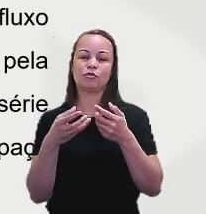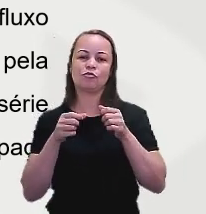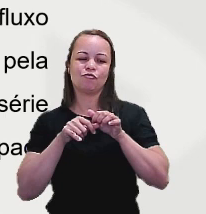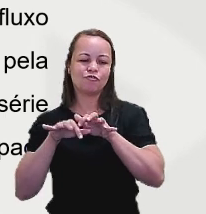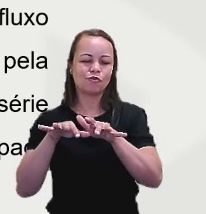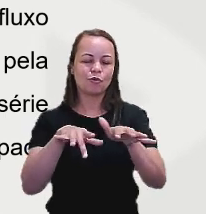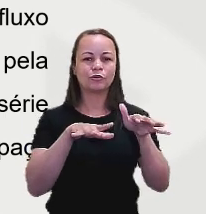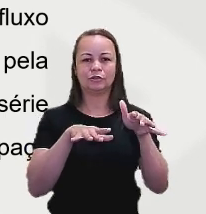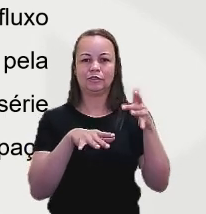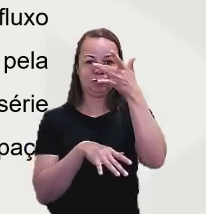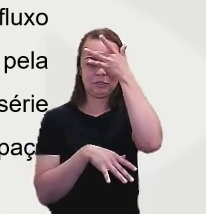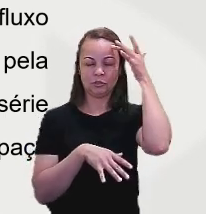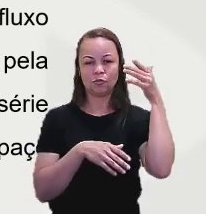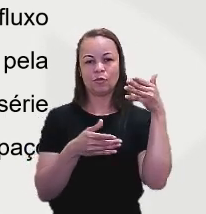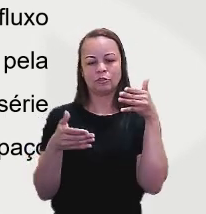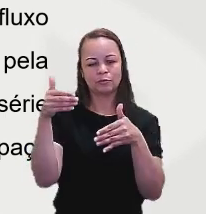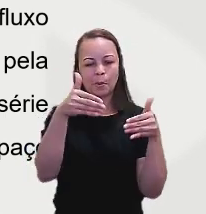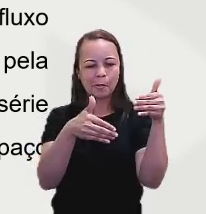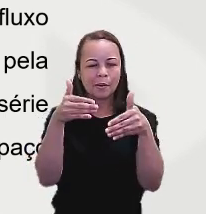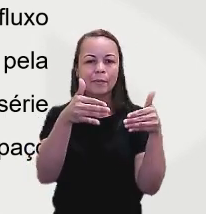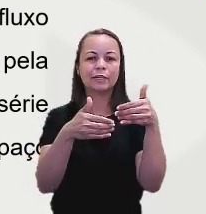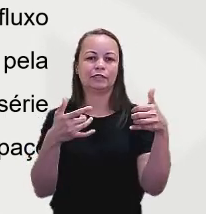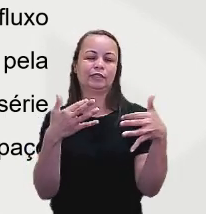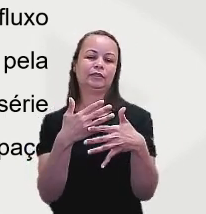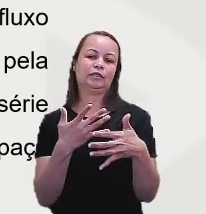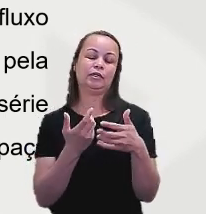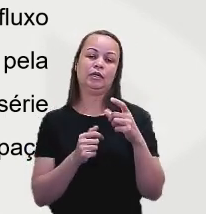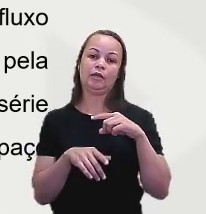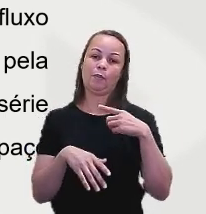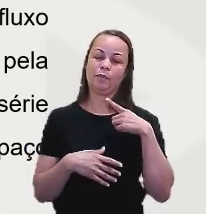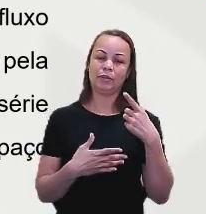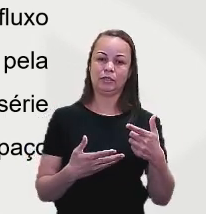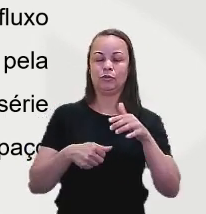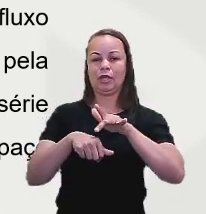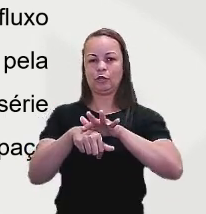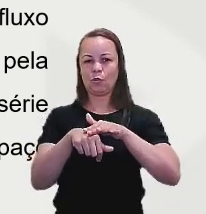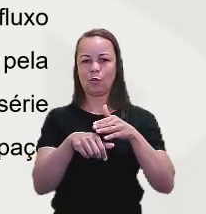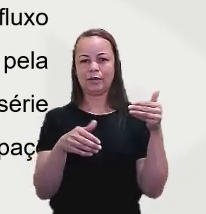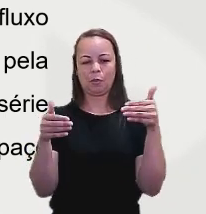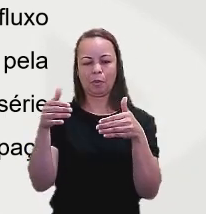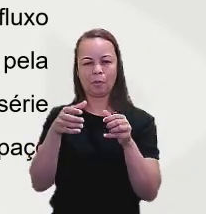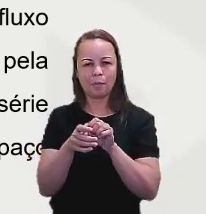cidade permitiram que uma série de doenças ganhasse espaço nela.